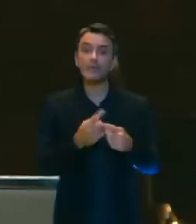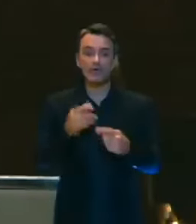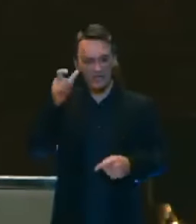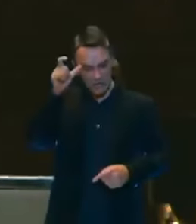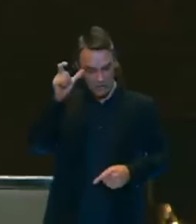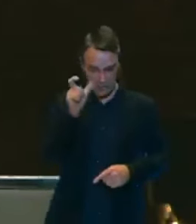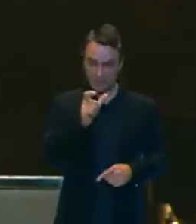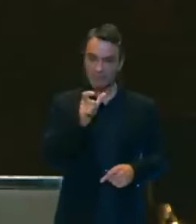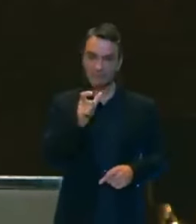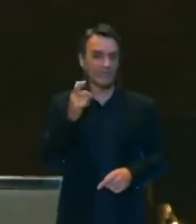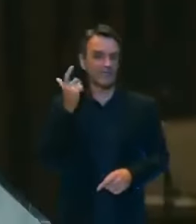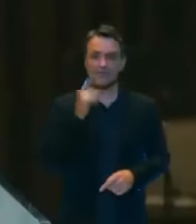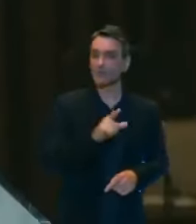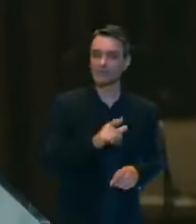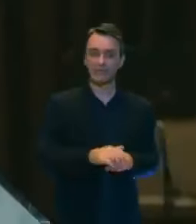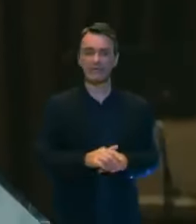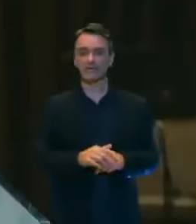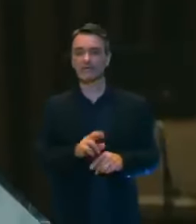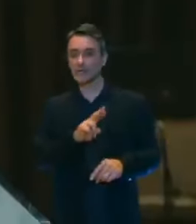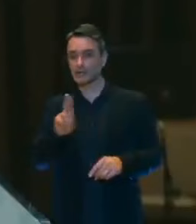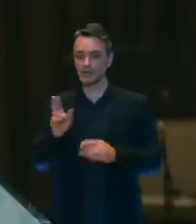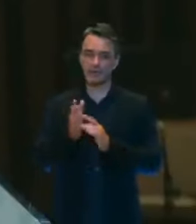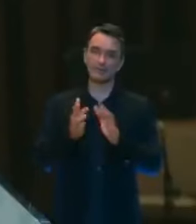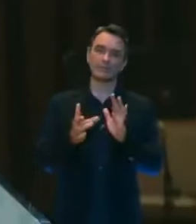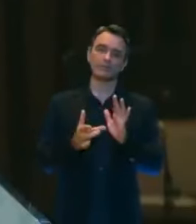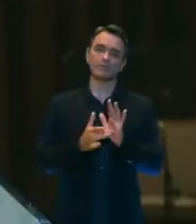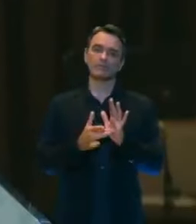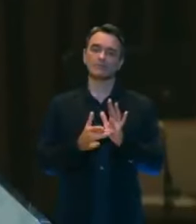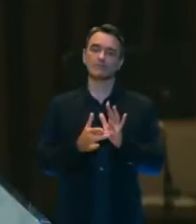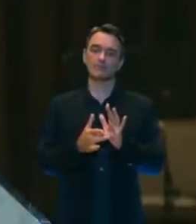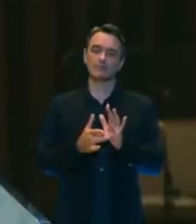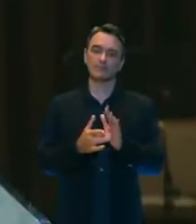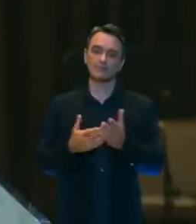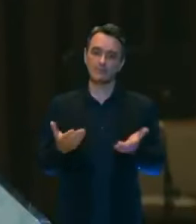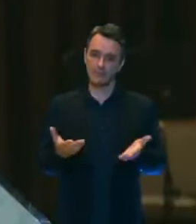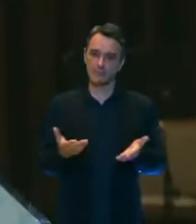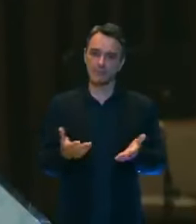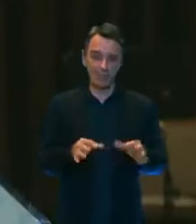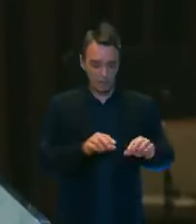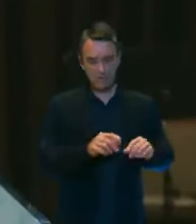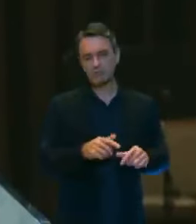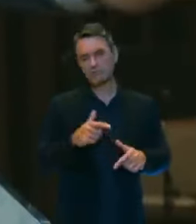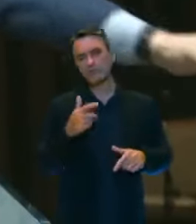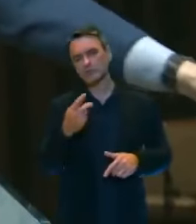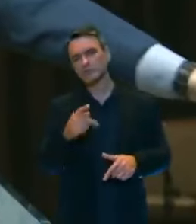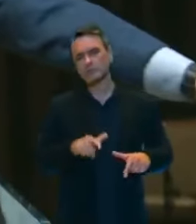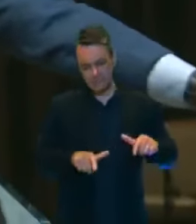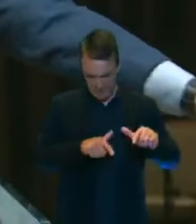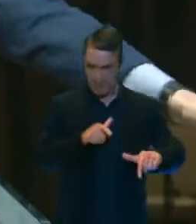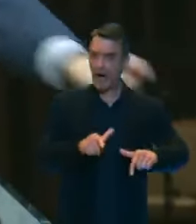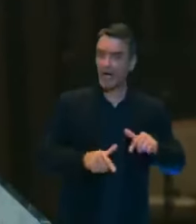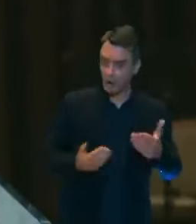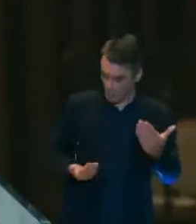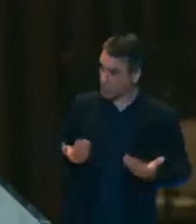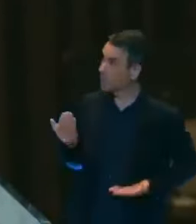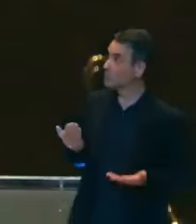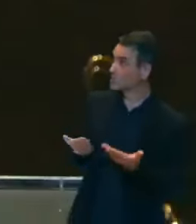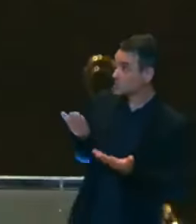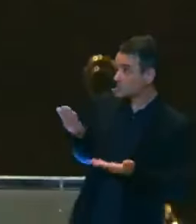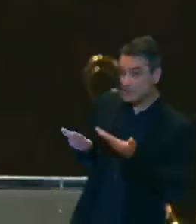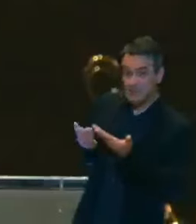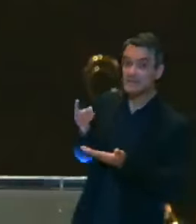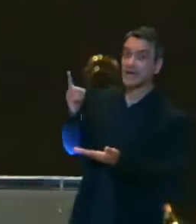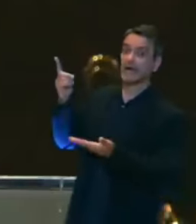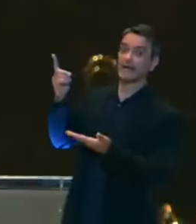de Jesus. Existe uma linha na porta do lugar onde você trabalha. Se você consagrar ao Senhor, o